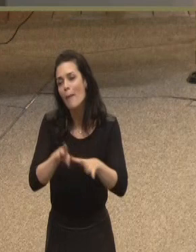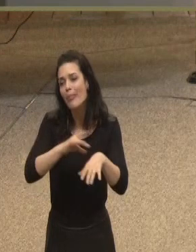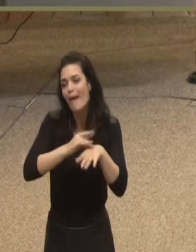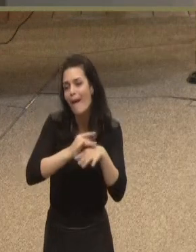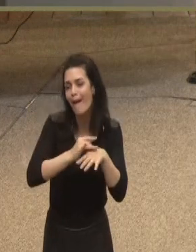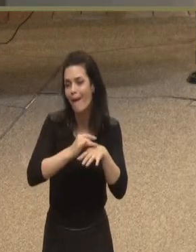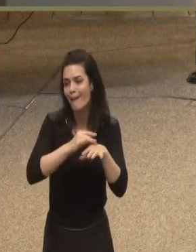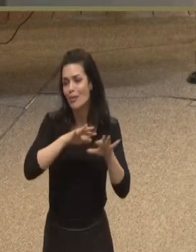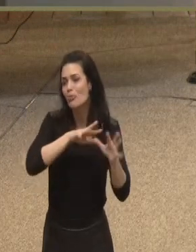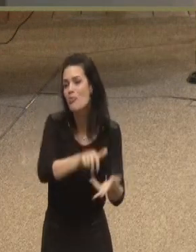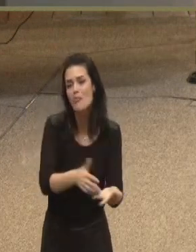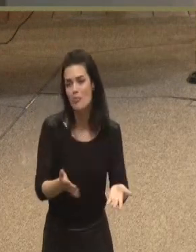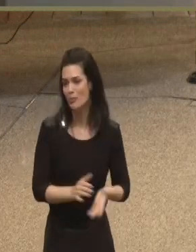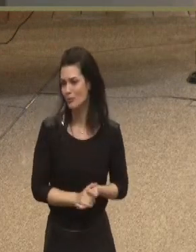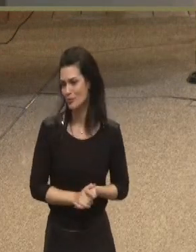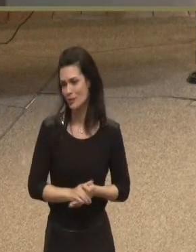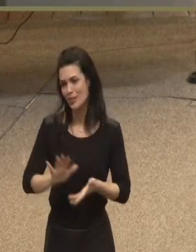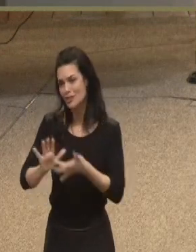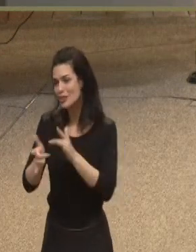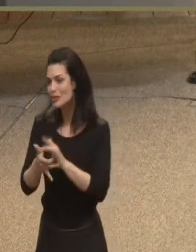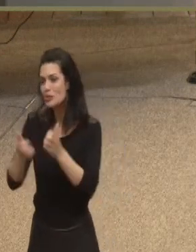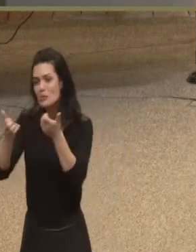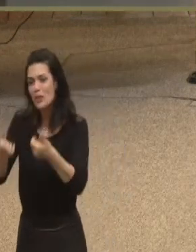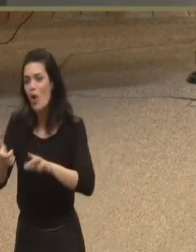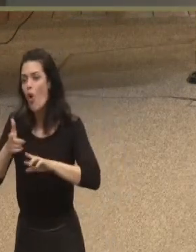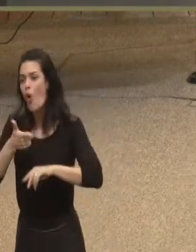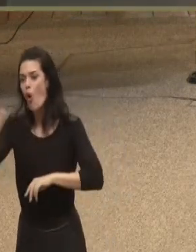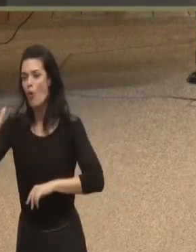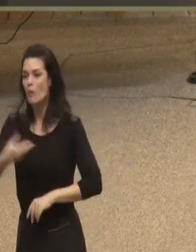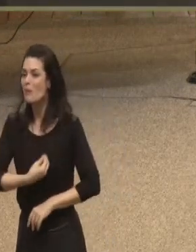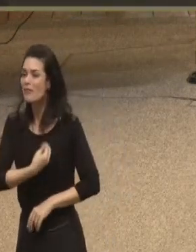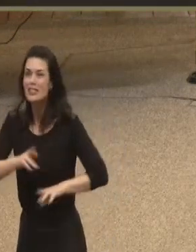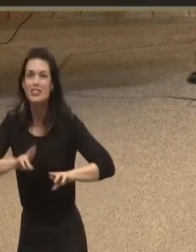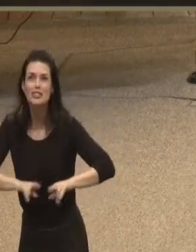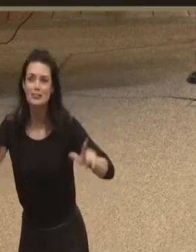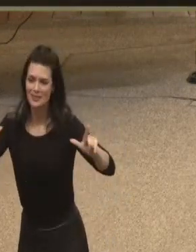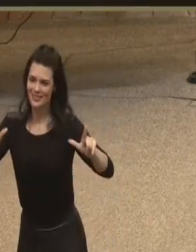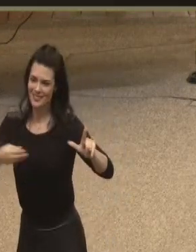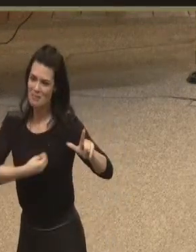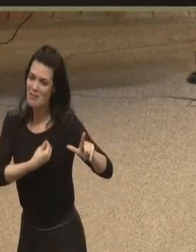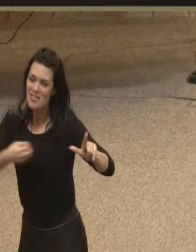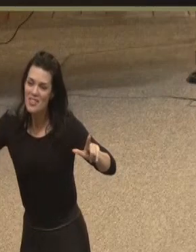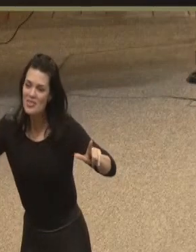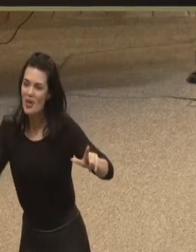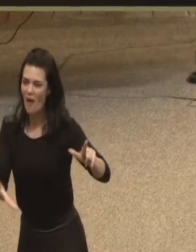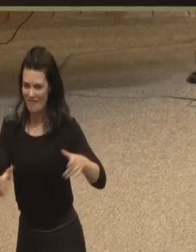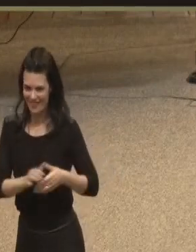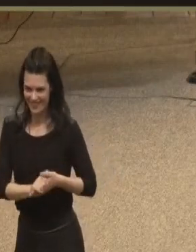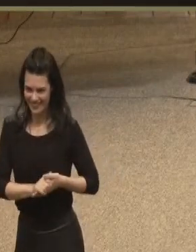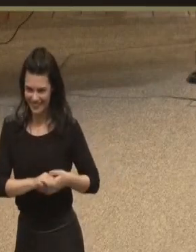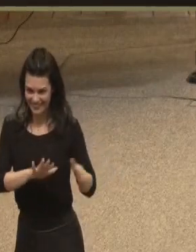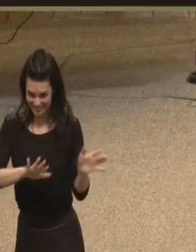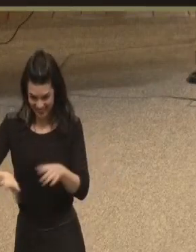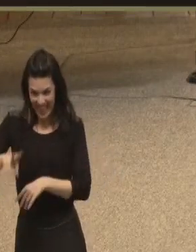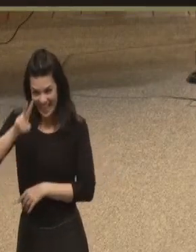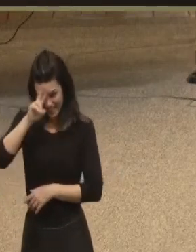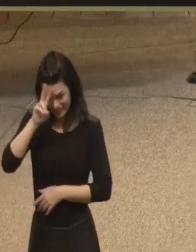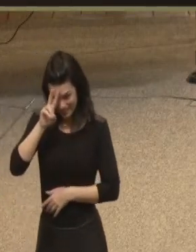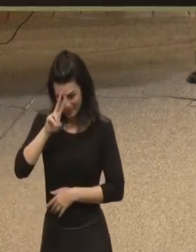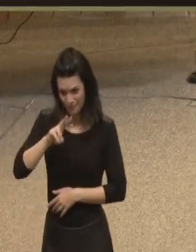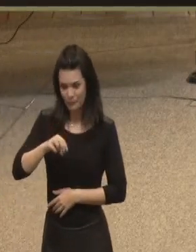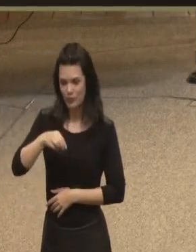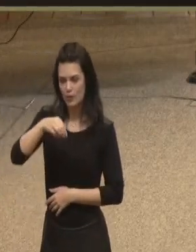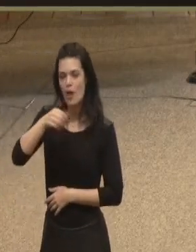vez falando sobre uma verdade espiritual, uma verdade eterna, importantíssima, a mulher samaritana. Jesus